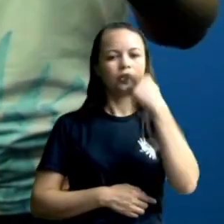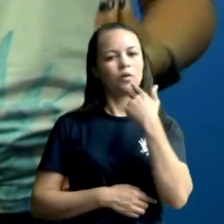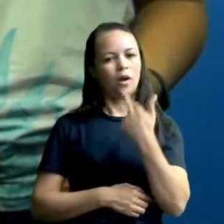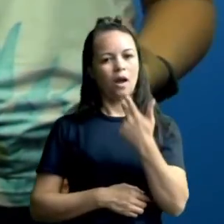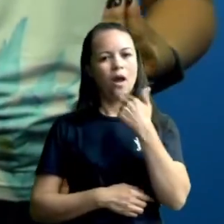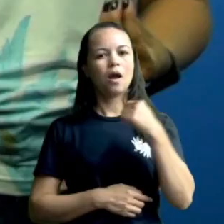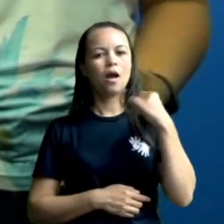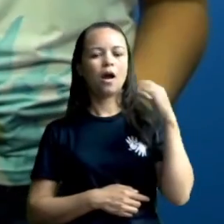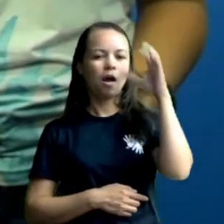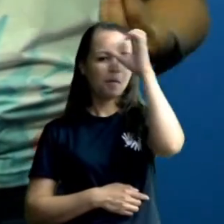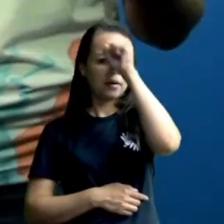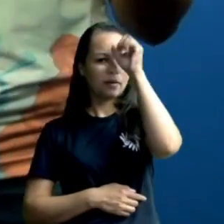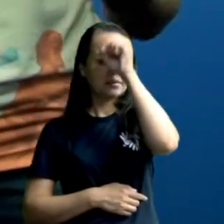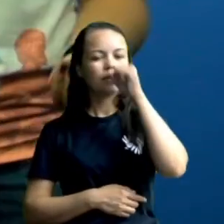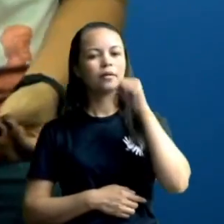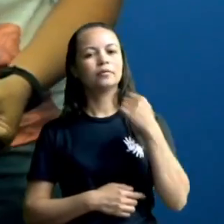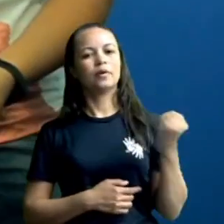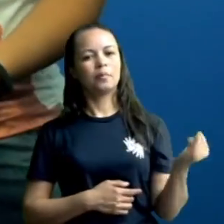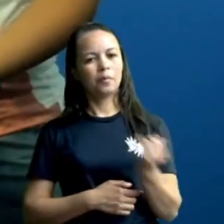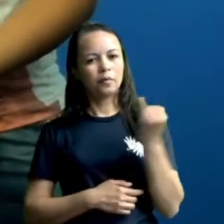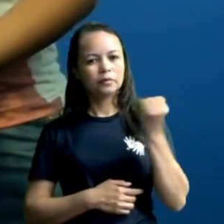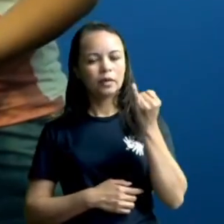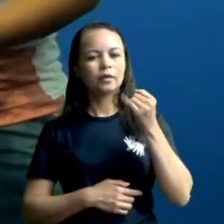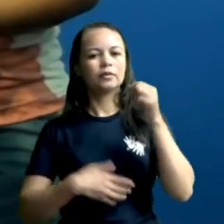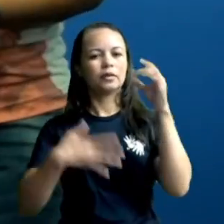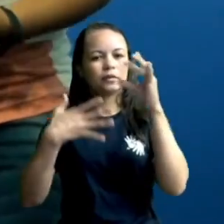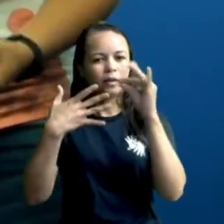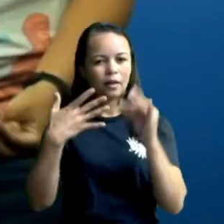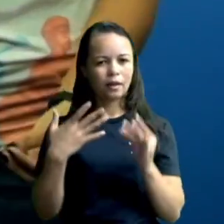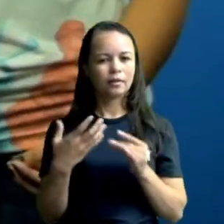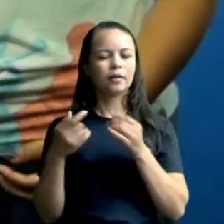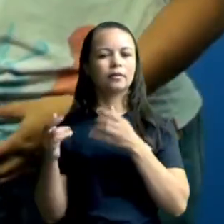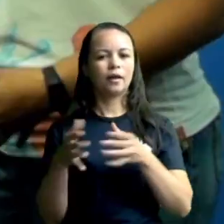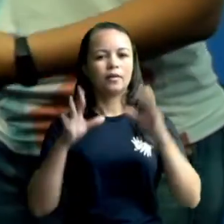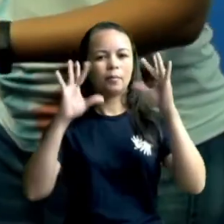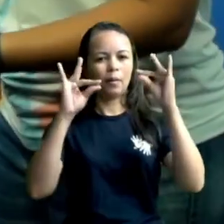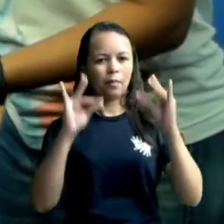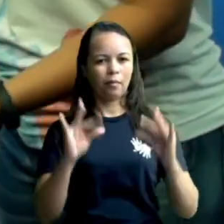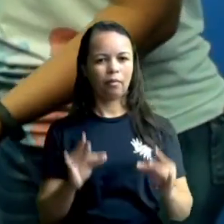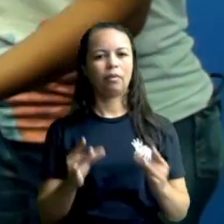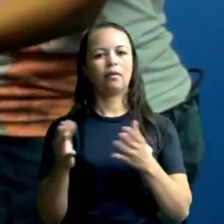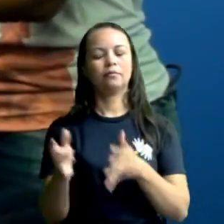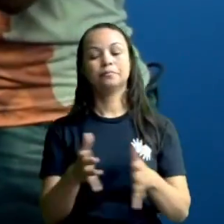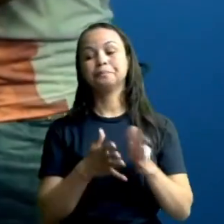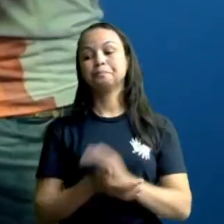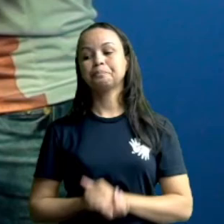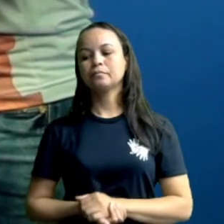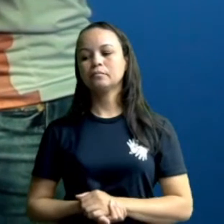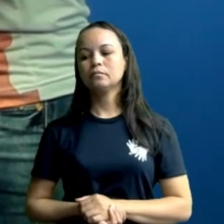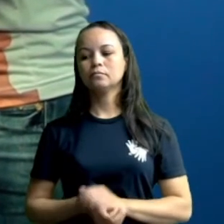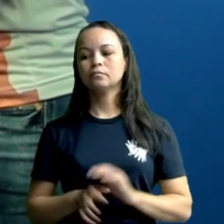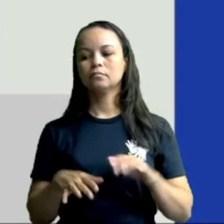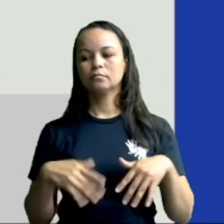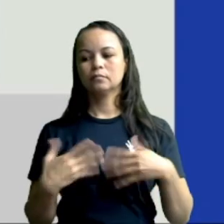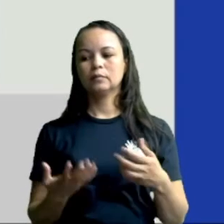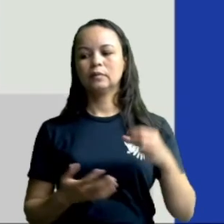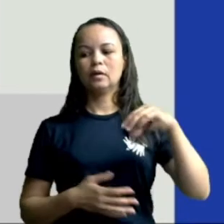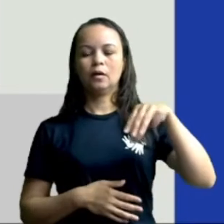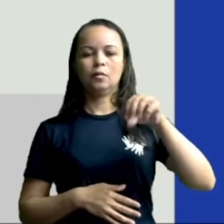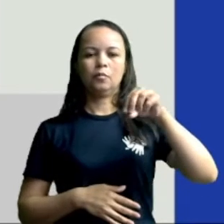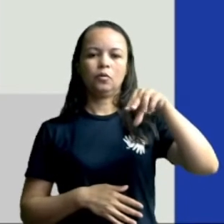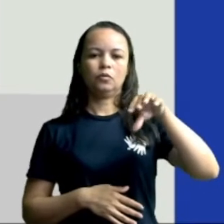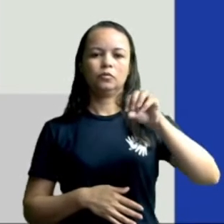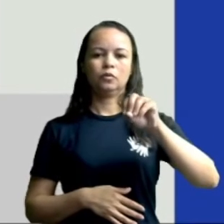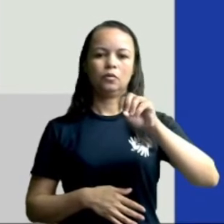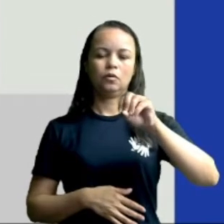é importante que a gente se ligue nesses detalhes, tá bom? Além das monossílabas,